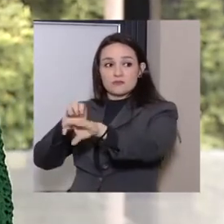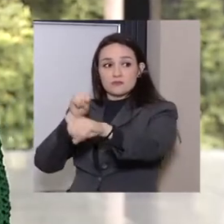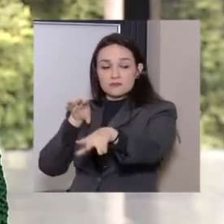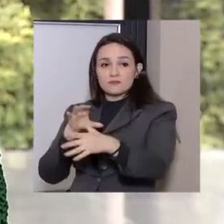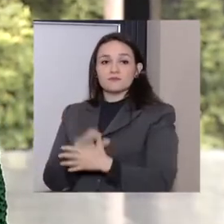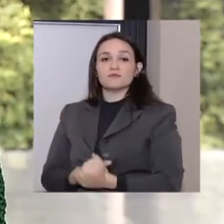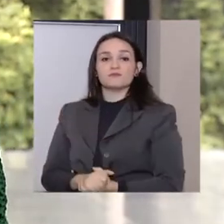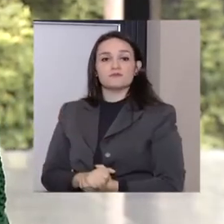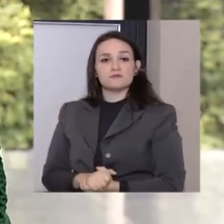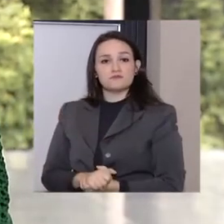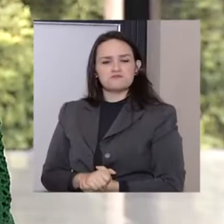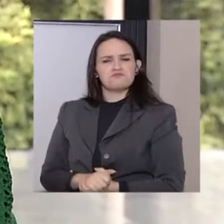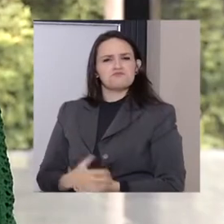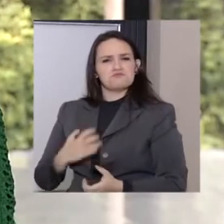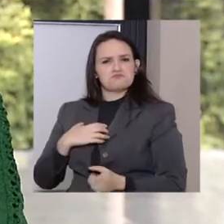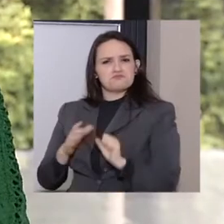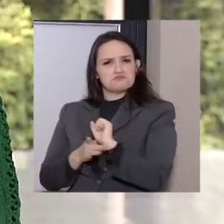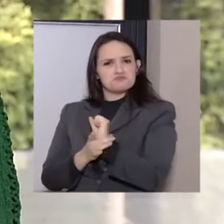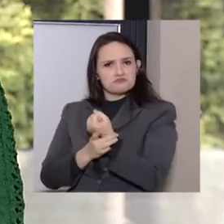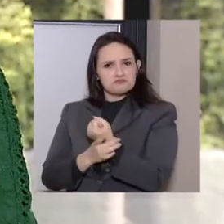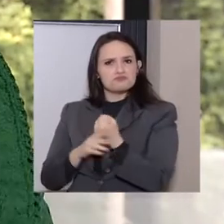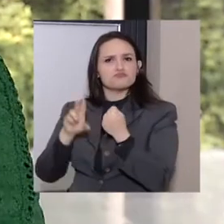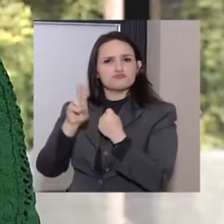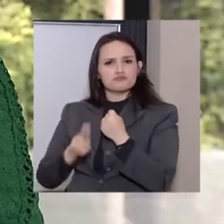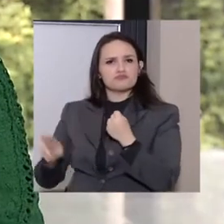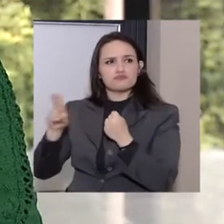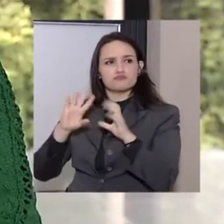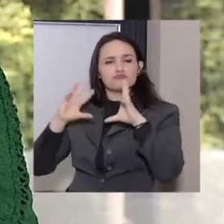a segurança exigida